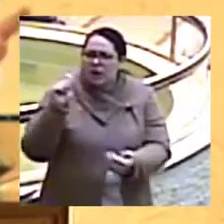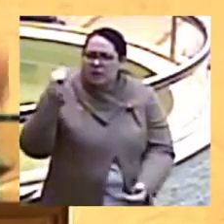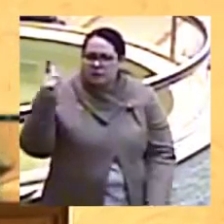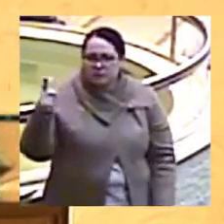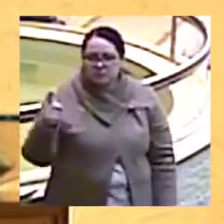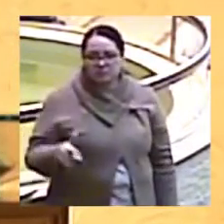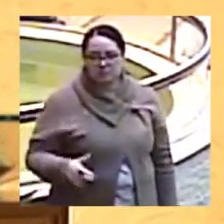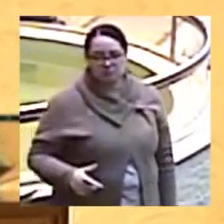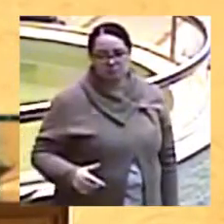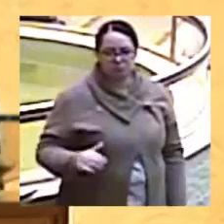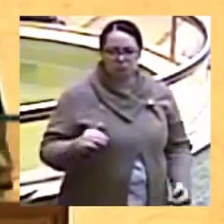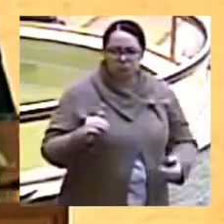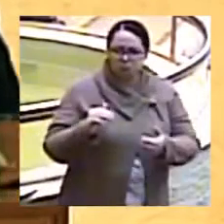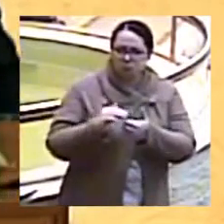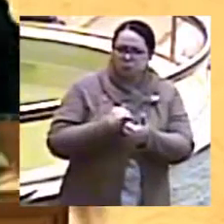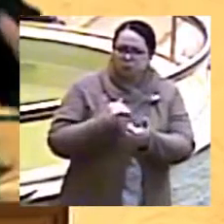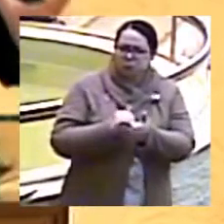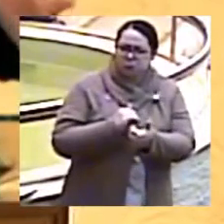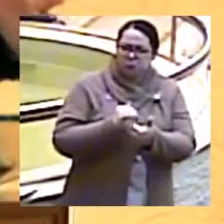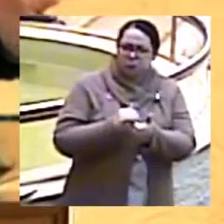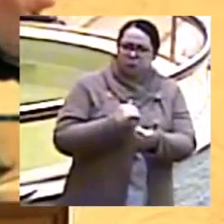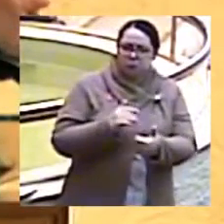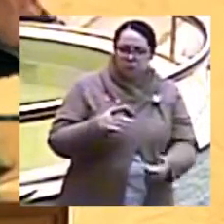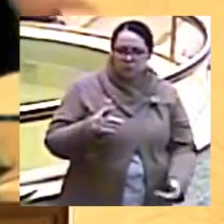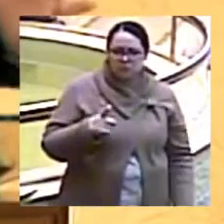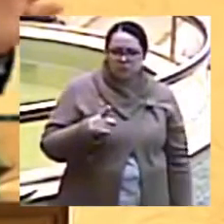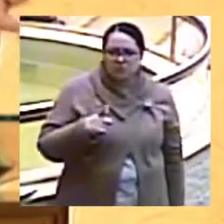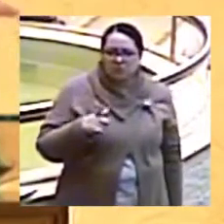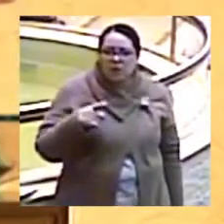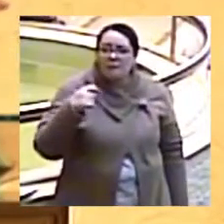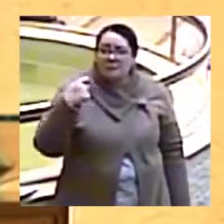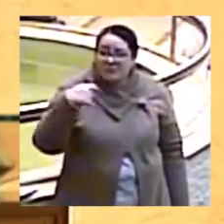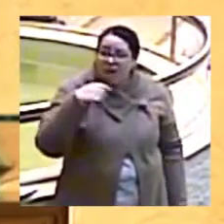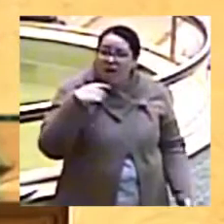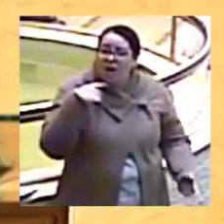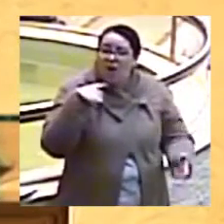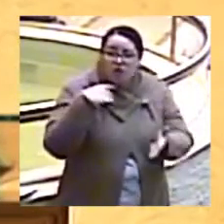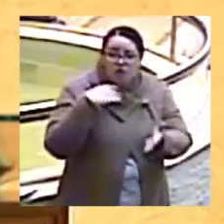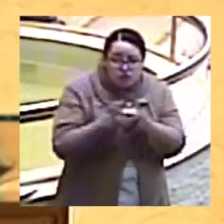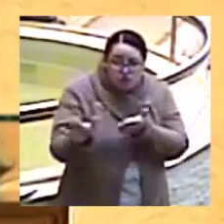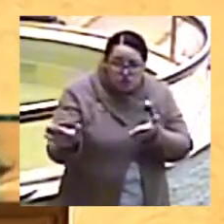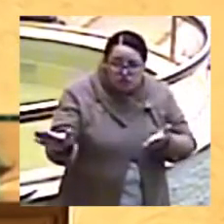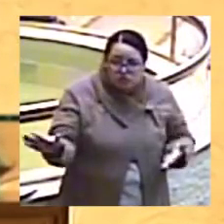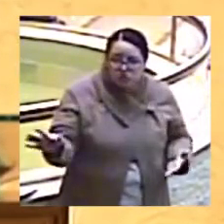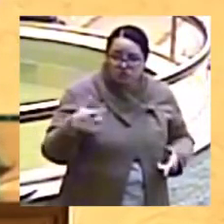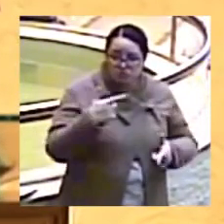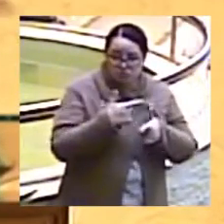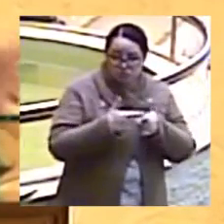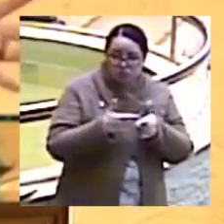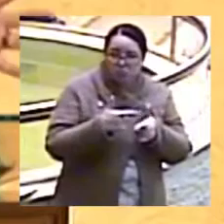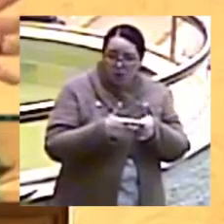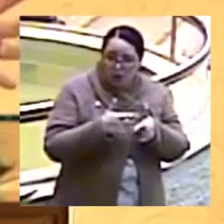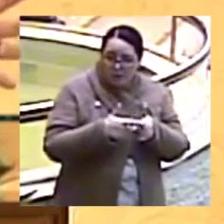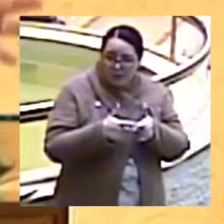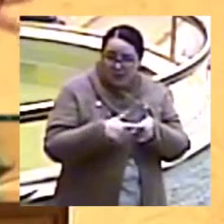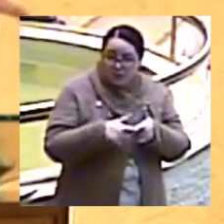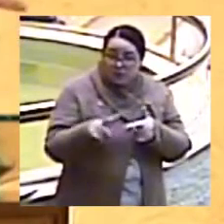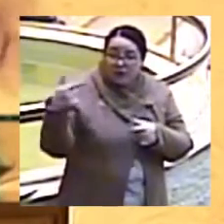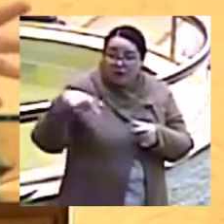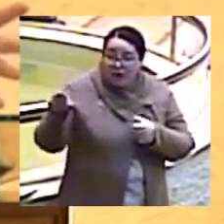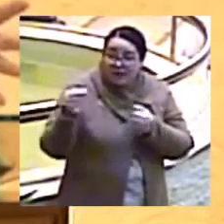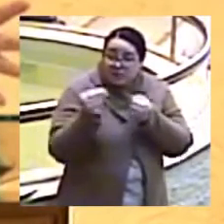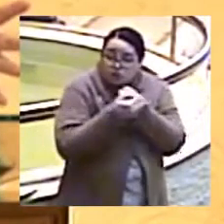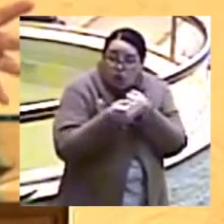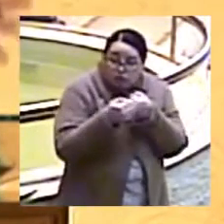recebe, é para que ele fuja dos problemas. Que ele se esconda, lá no